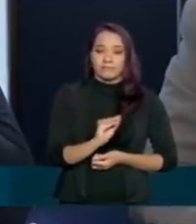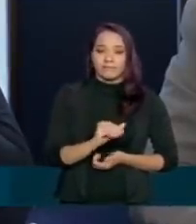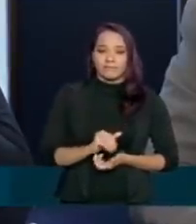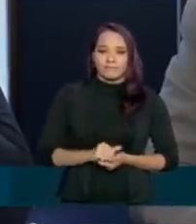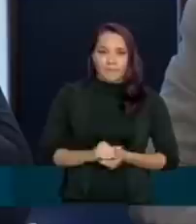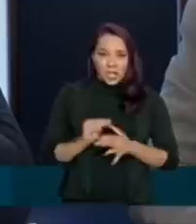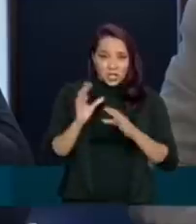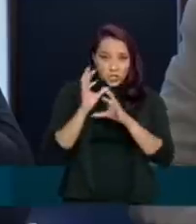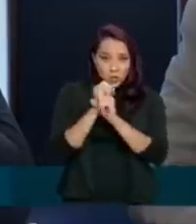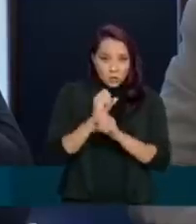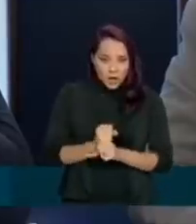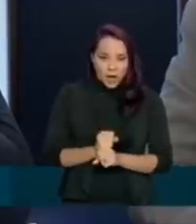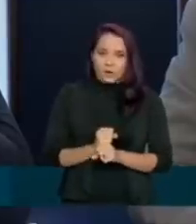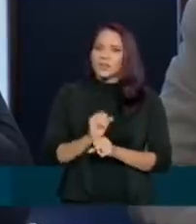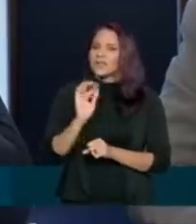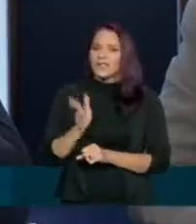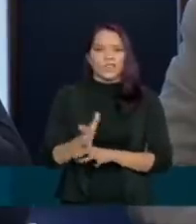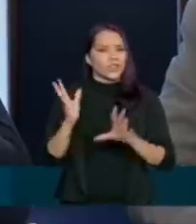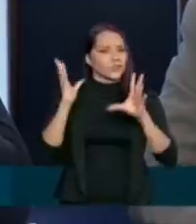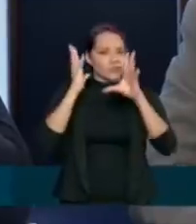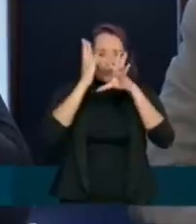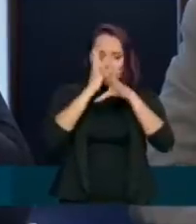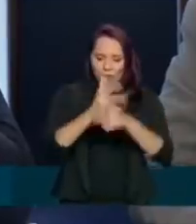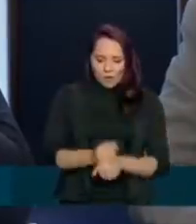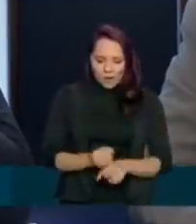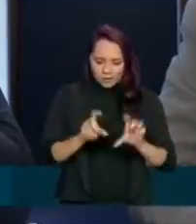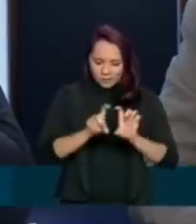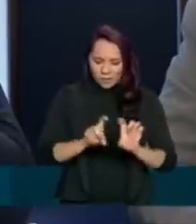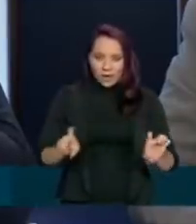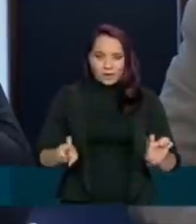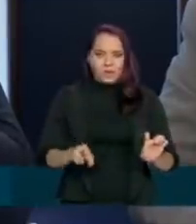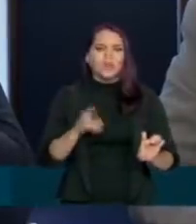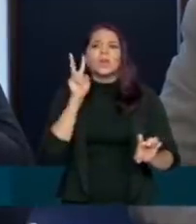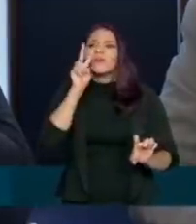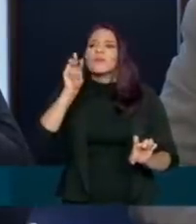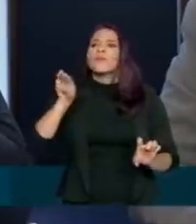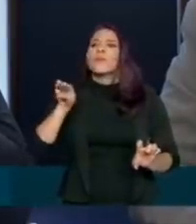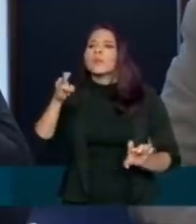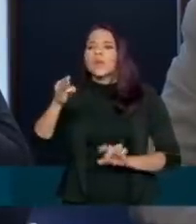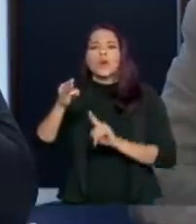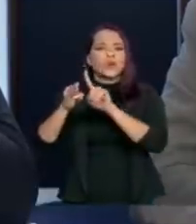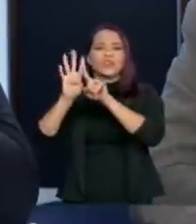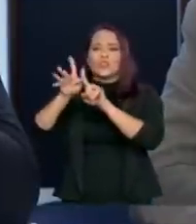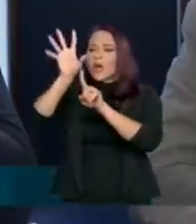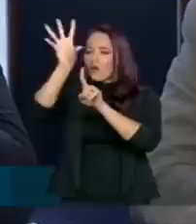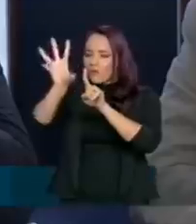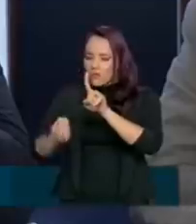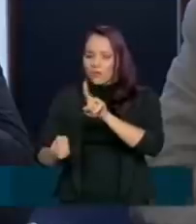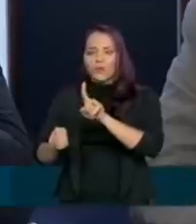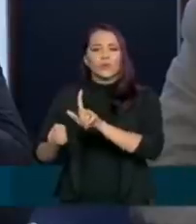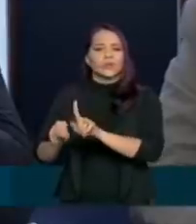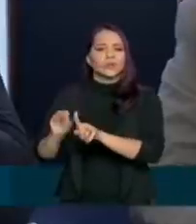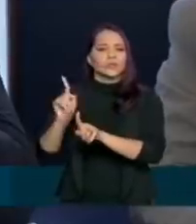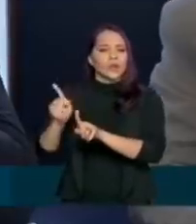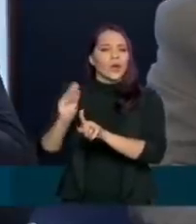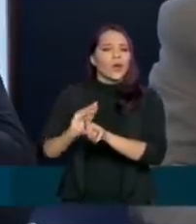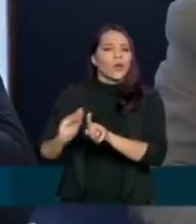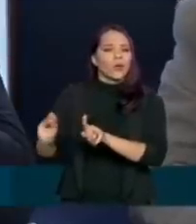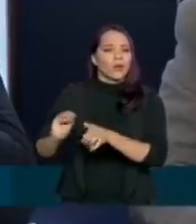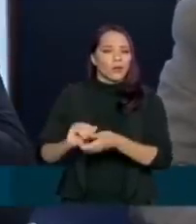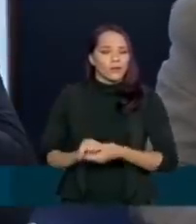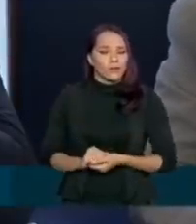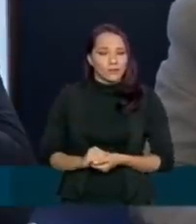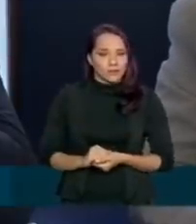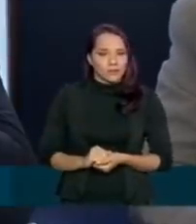Quer somar? Já está somado embaixo, é só olhar a soma. Quer ver por milhão? Já está colocado. Está colocado por...